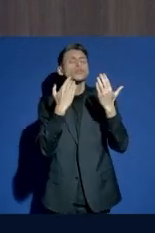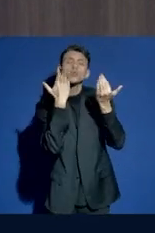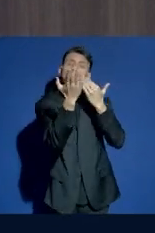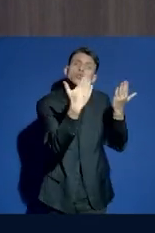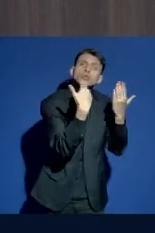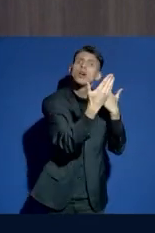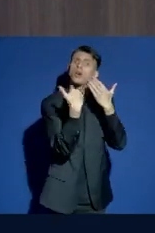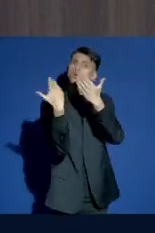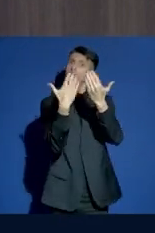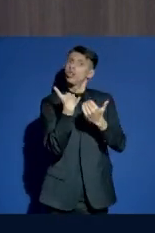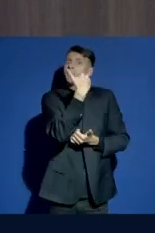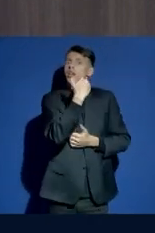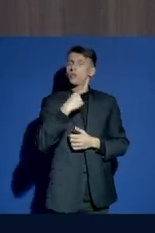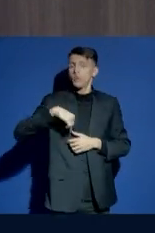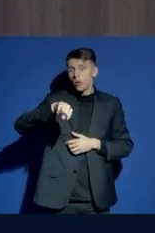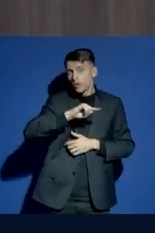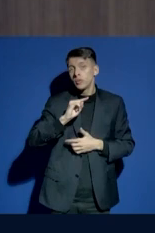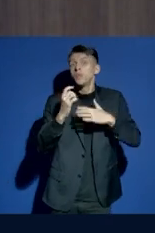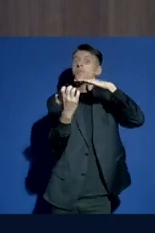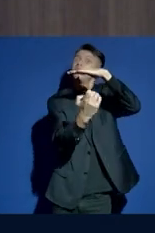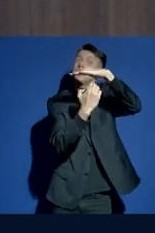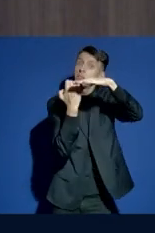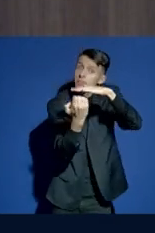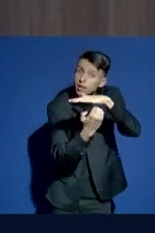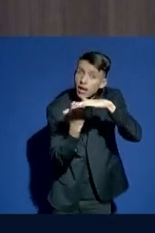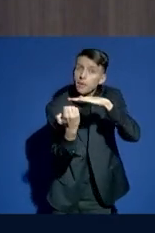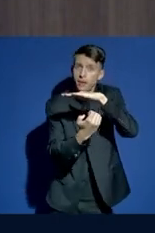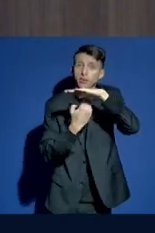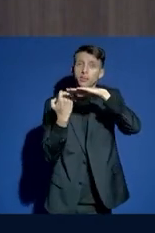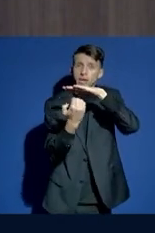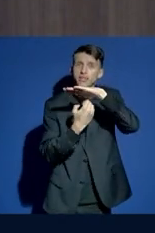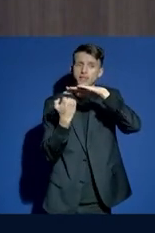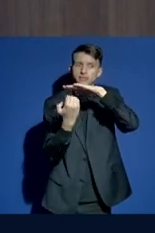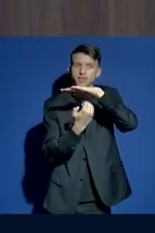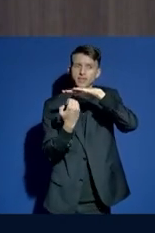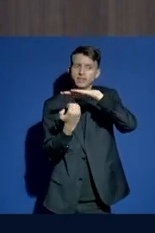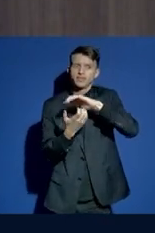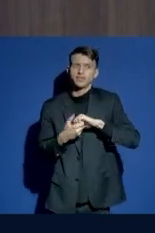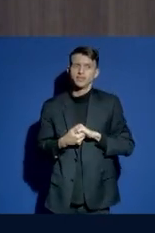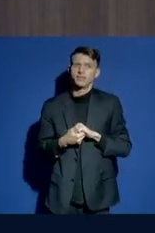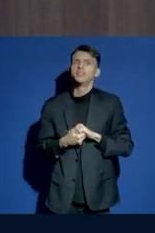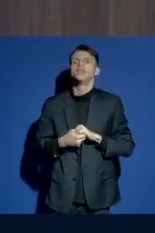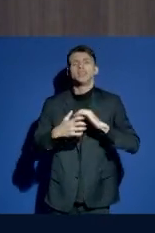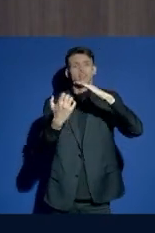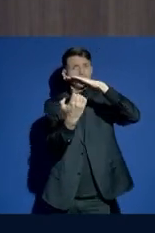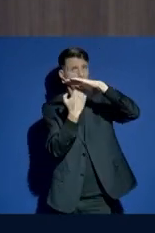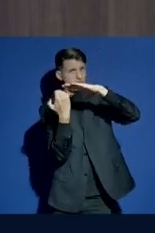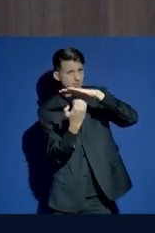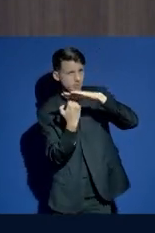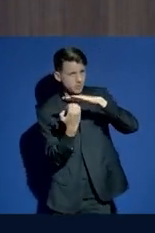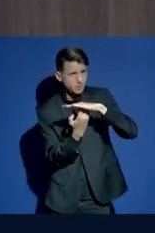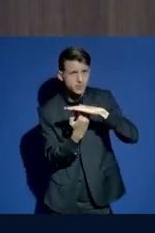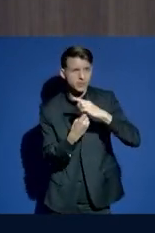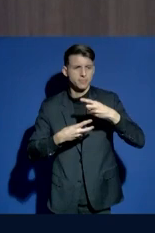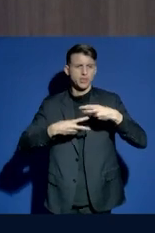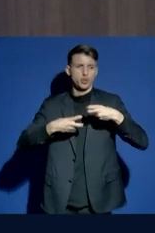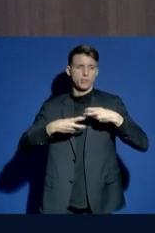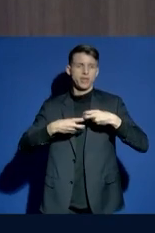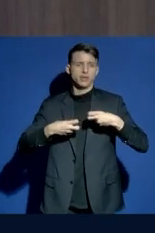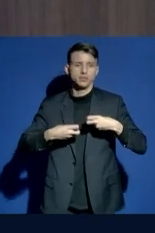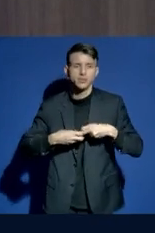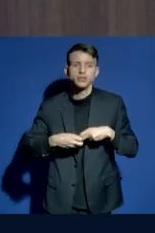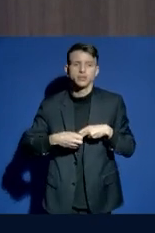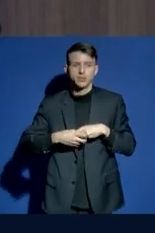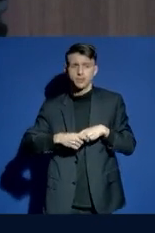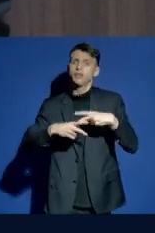discussões de uma empresa que tenha participação da União tão relevante e que é tão